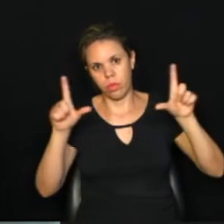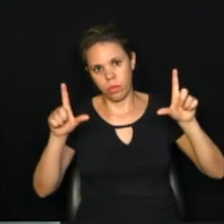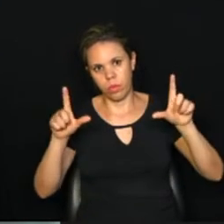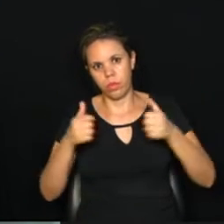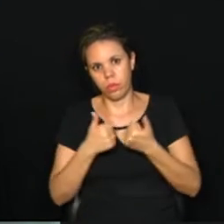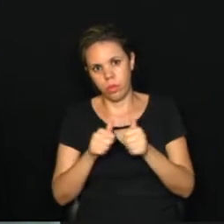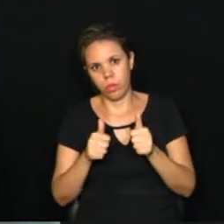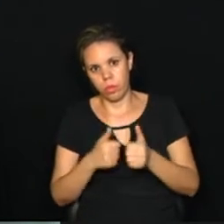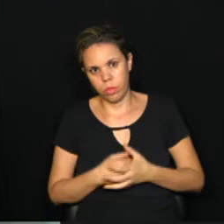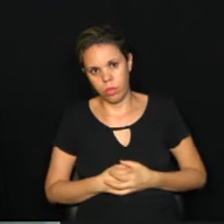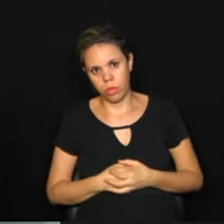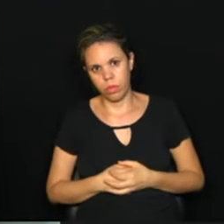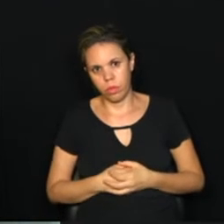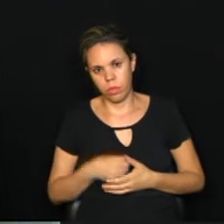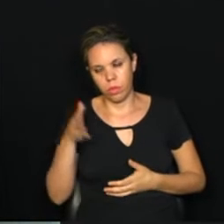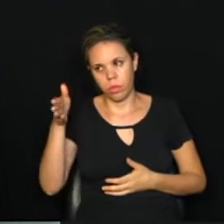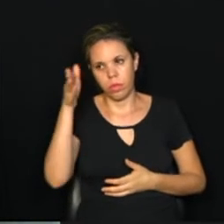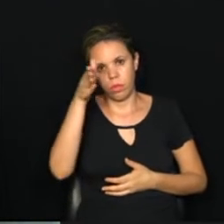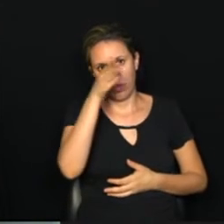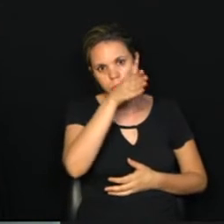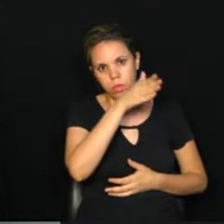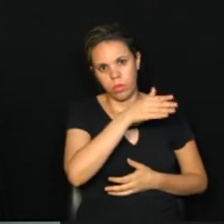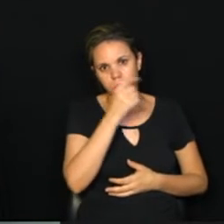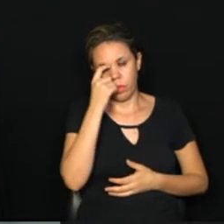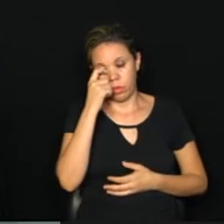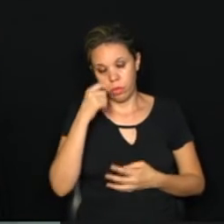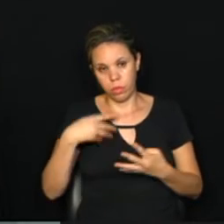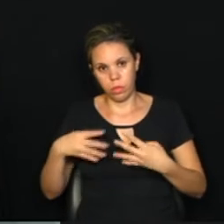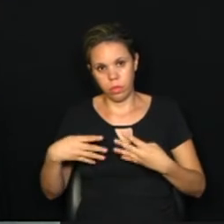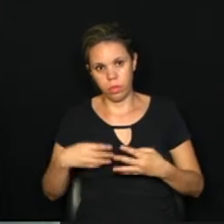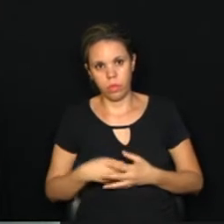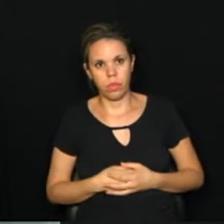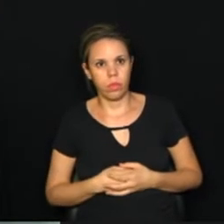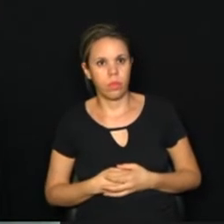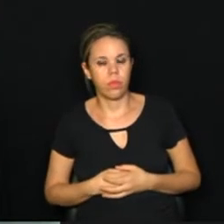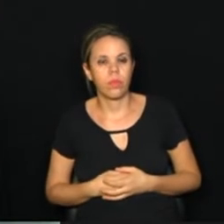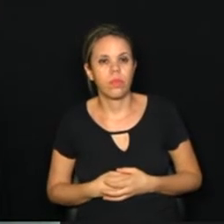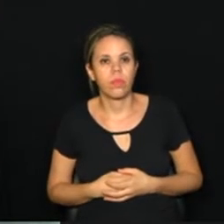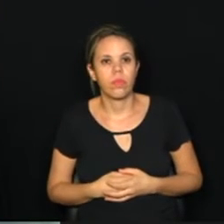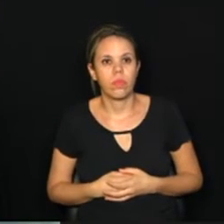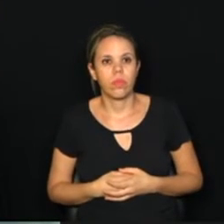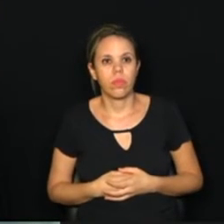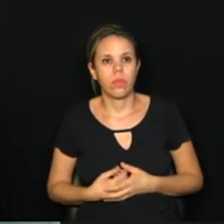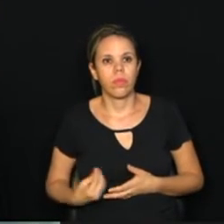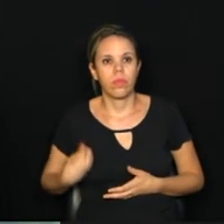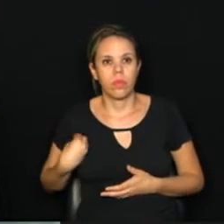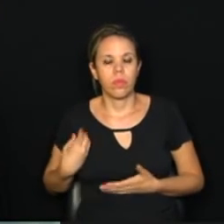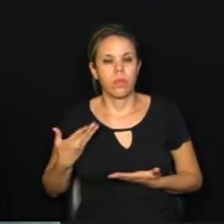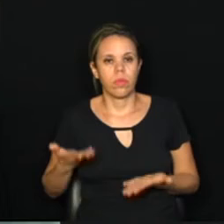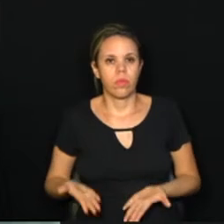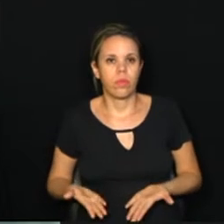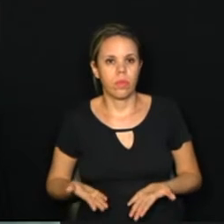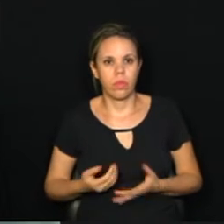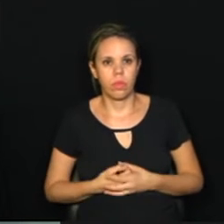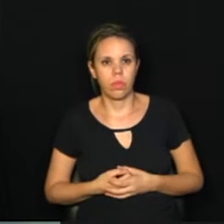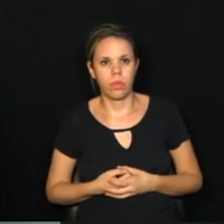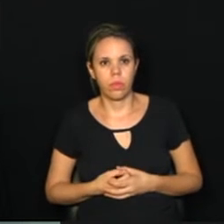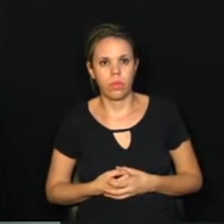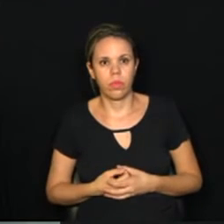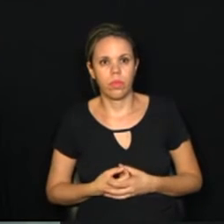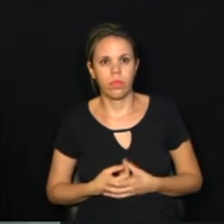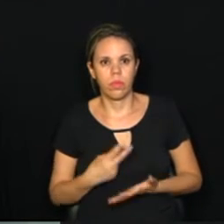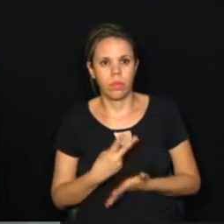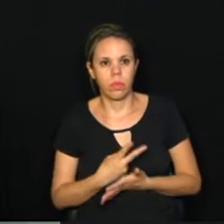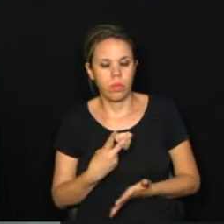ônibus que circulam aqui em Barão Geraldo. E estamos, assim, intensificando mesmo